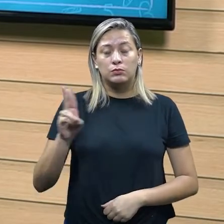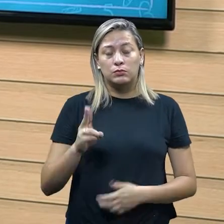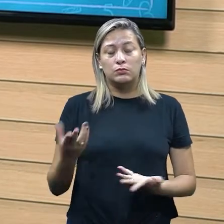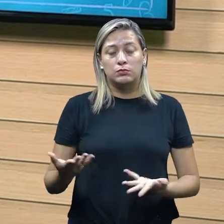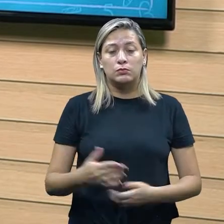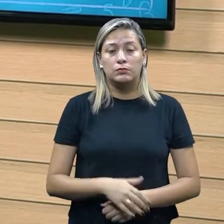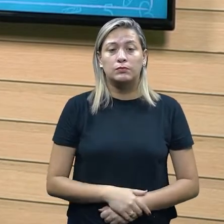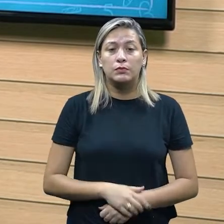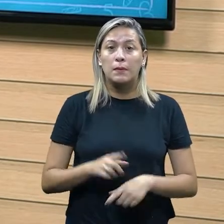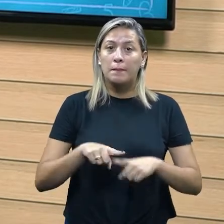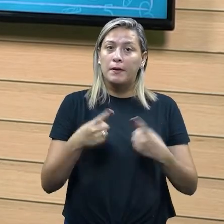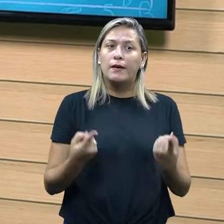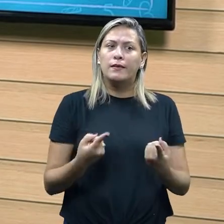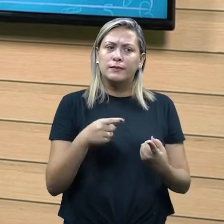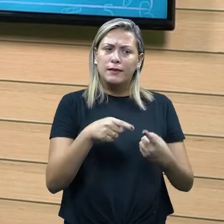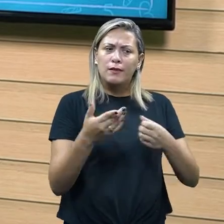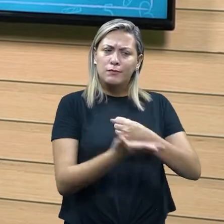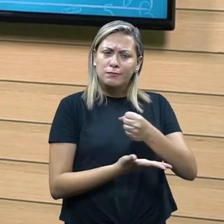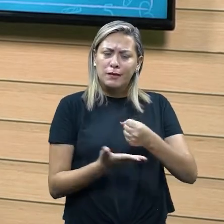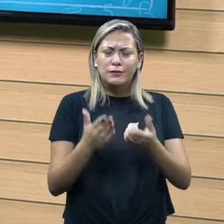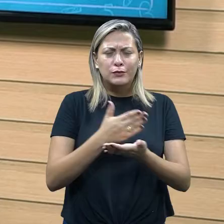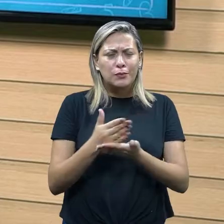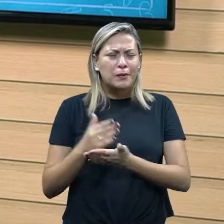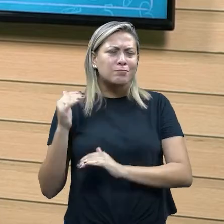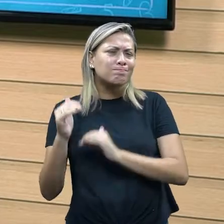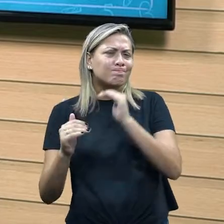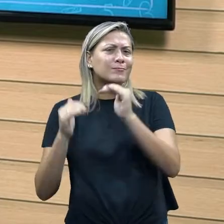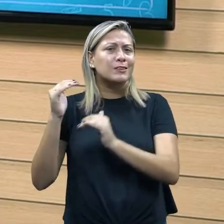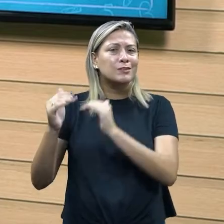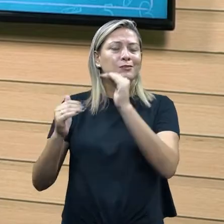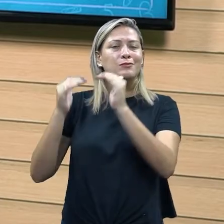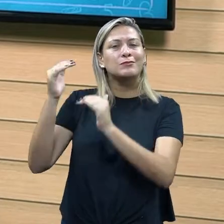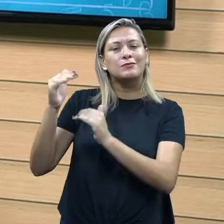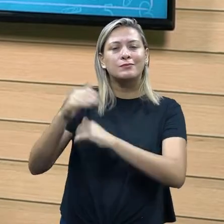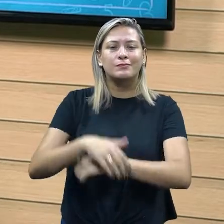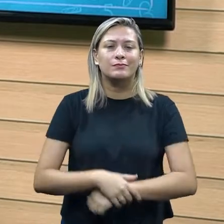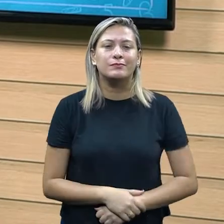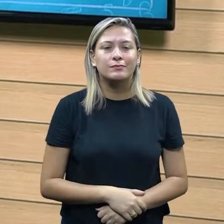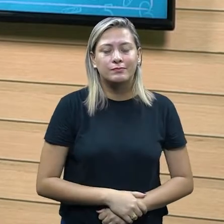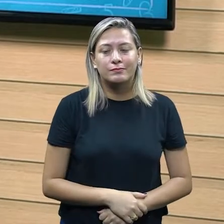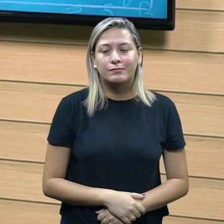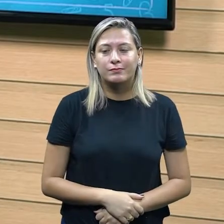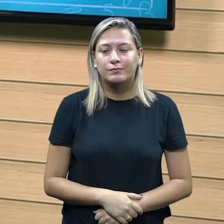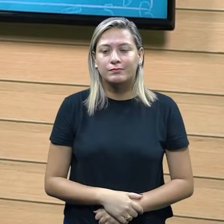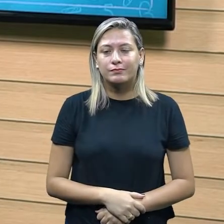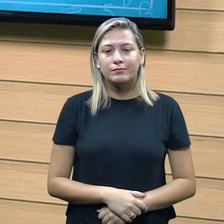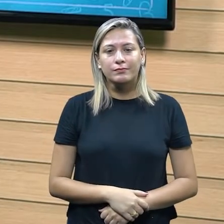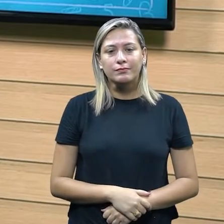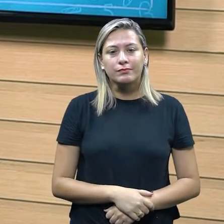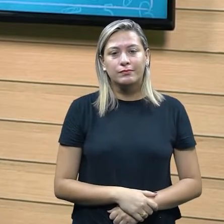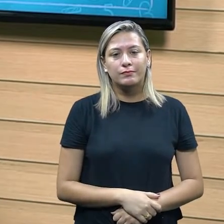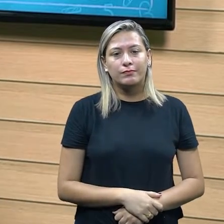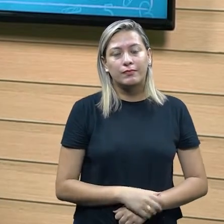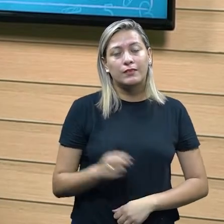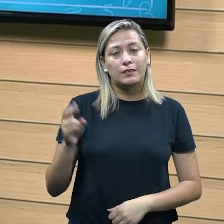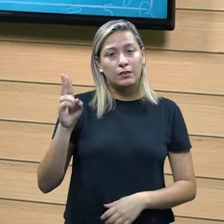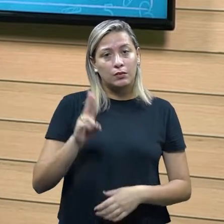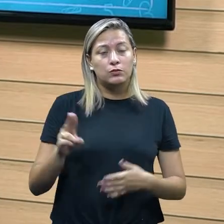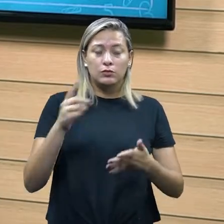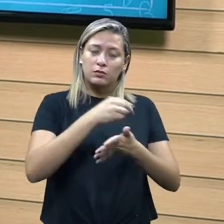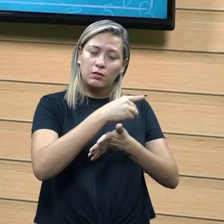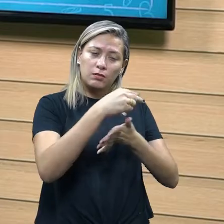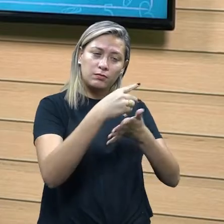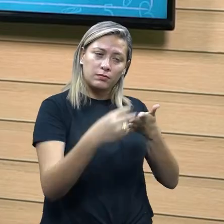aplicações, mas é do básico que se começa, e aí depois com o desenvolvimento vocês vão pegando essas ferramentas e fazendo com que essas